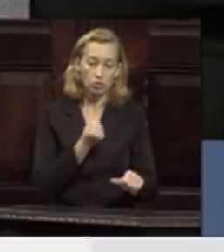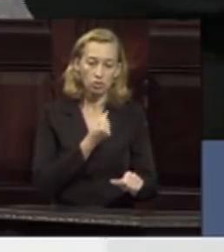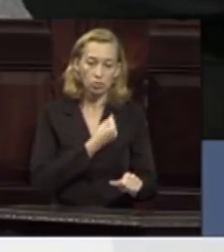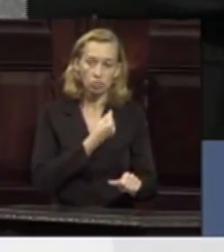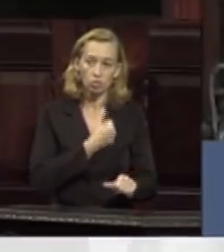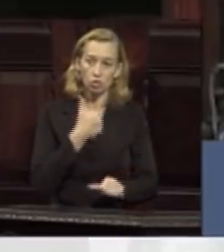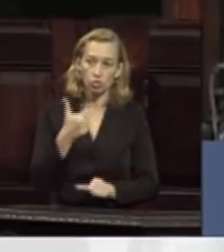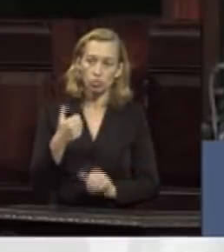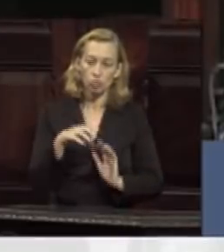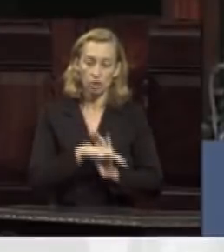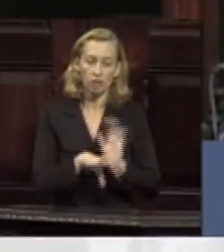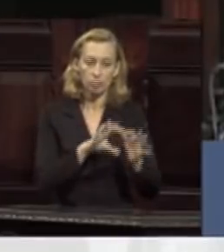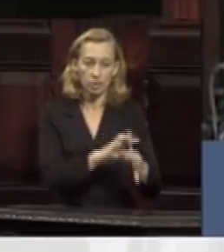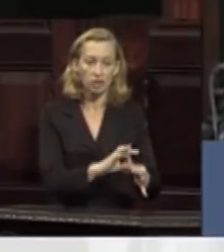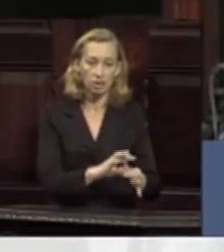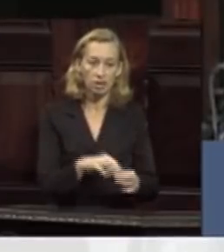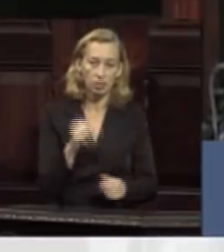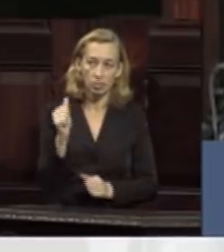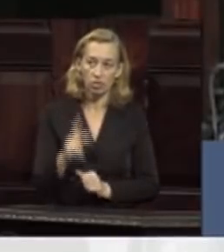ser aprovado.